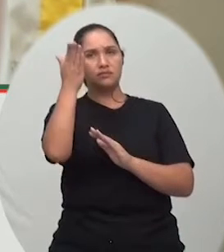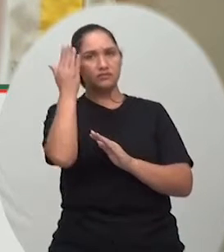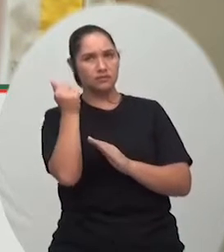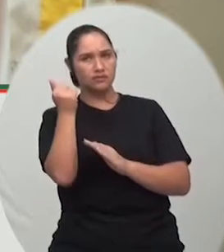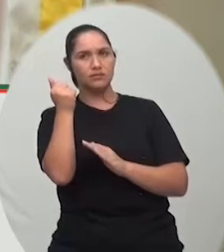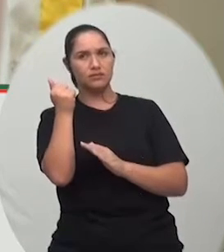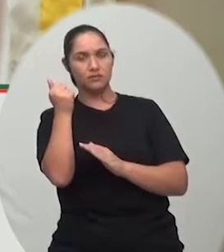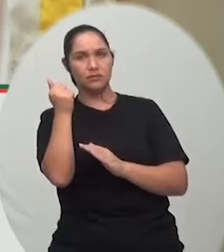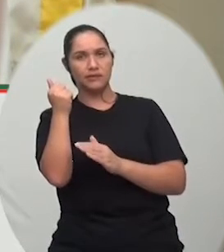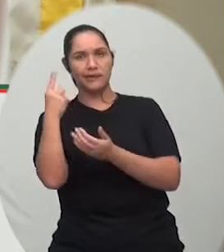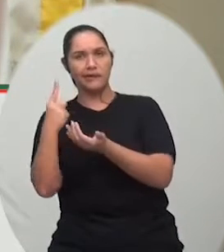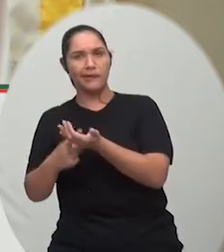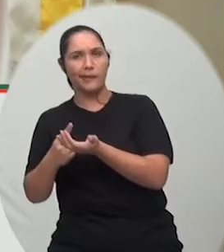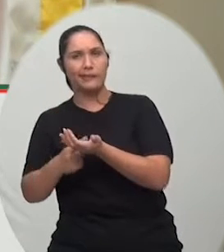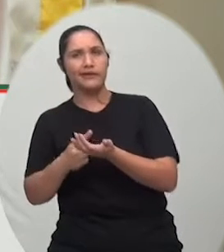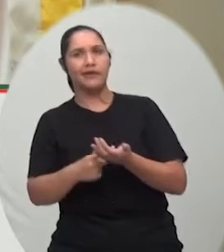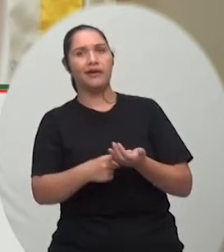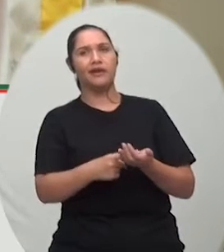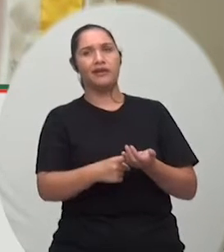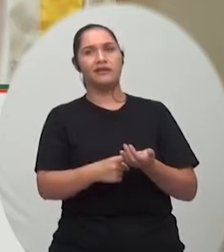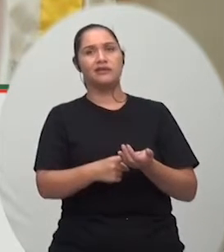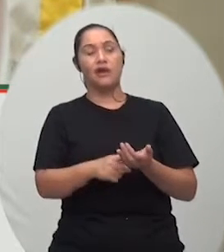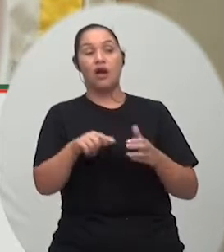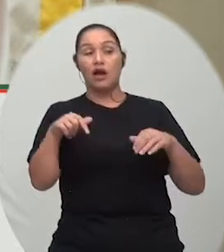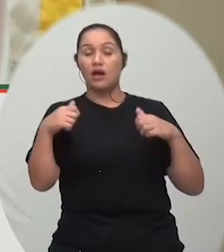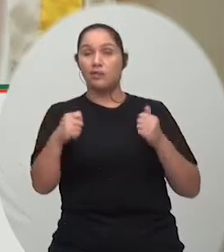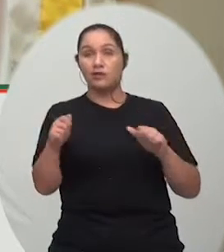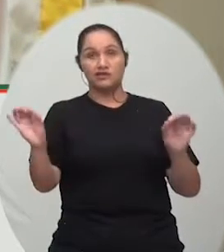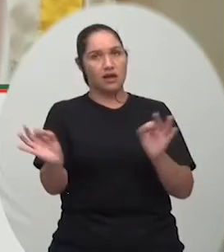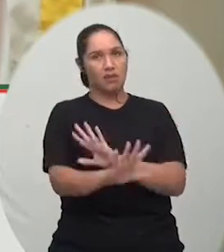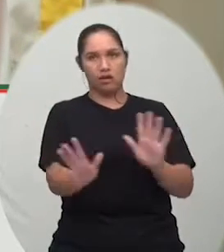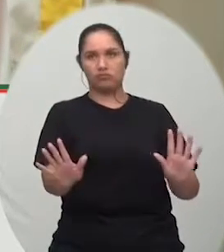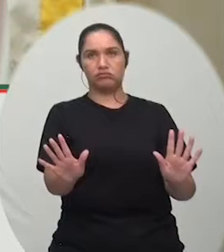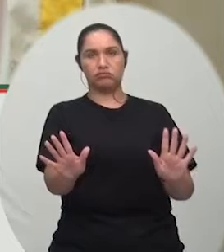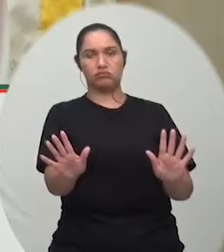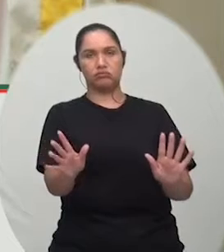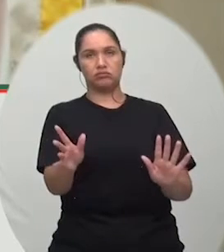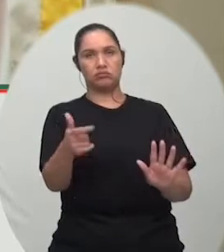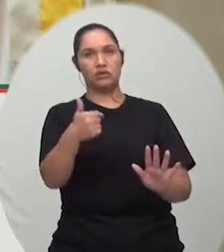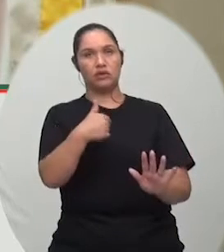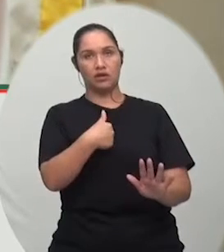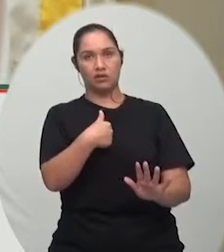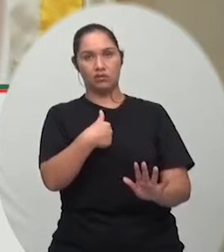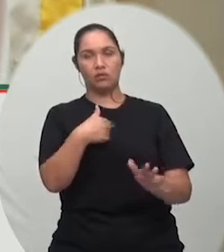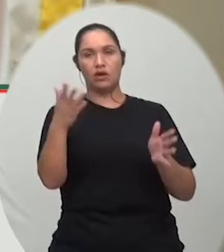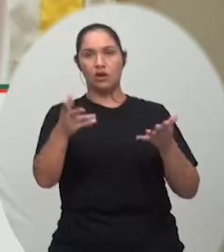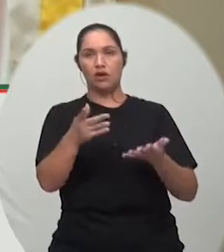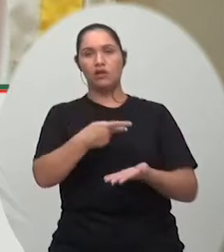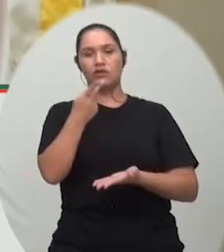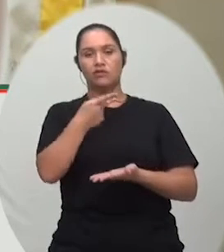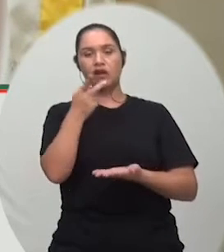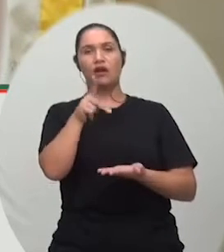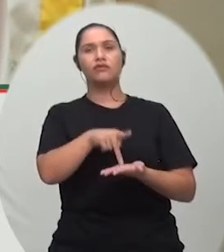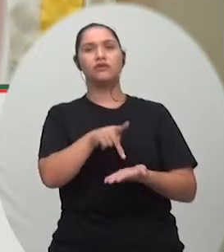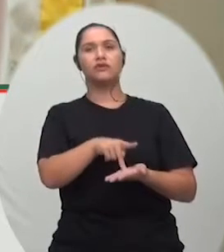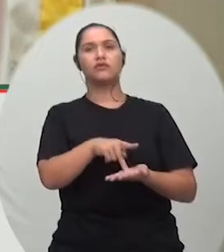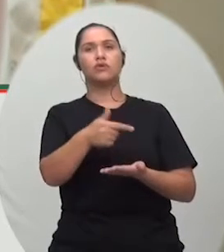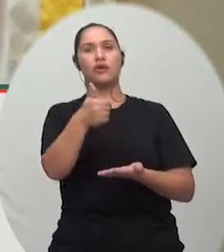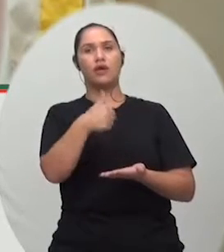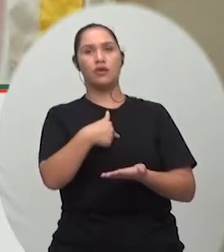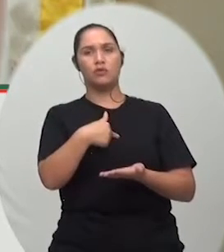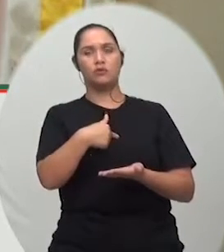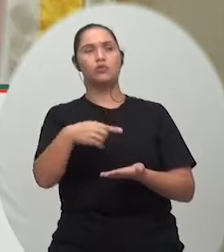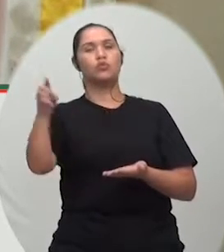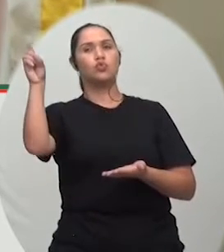pronto. Está entendendo? Nós temos que acabar com isso. Eu vou ser sincero com vocês. Eu vou começar todos